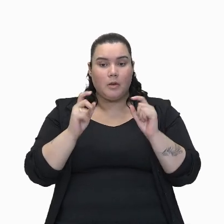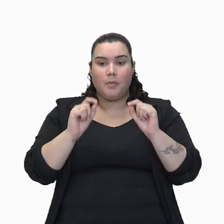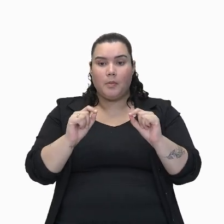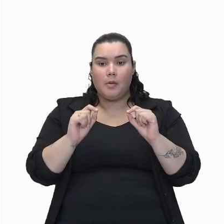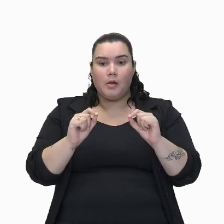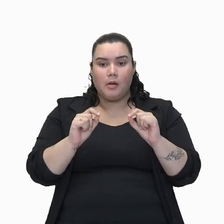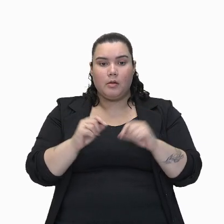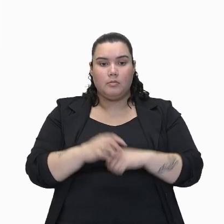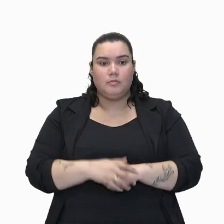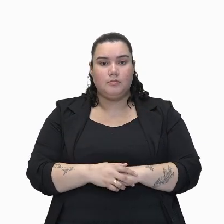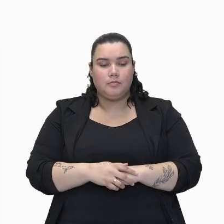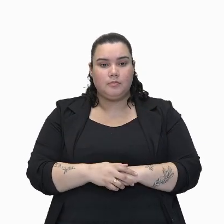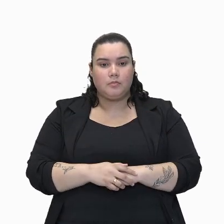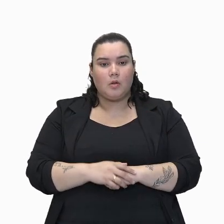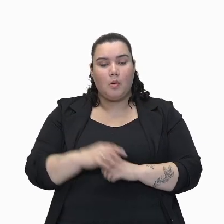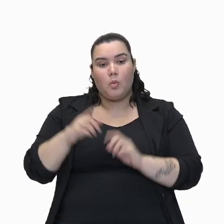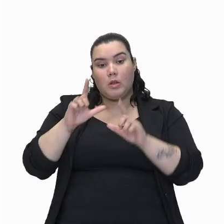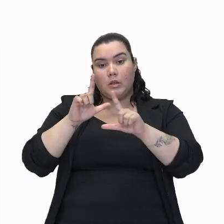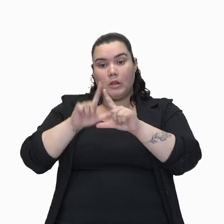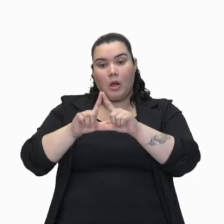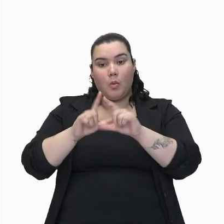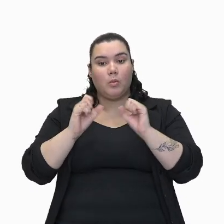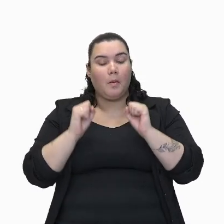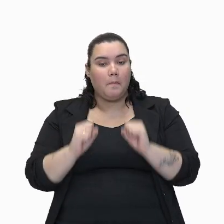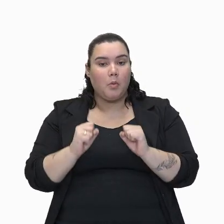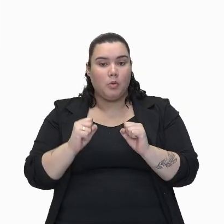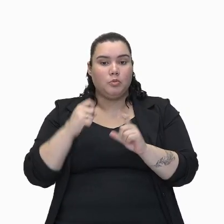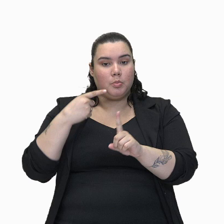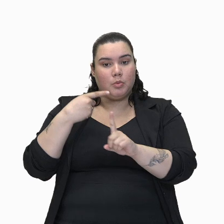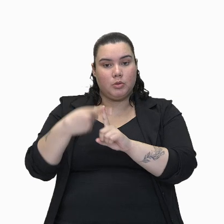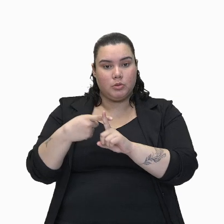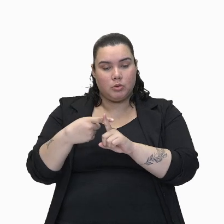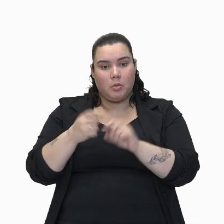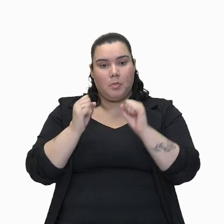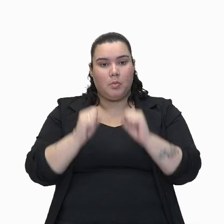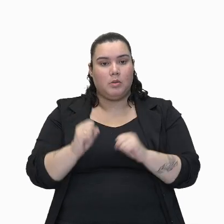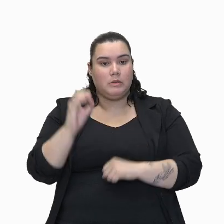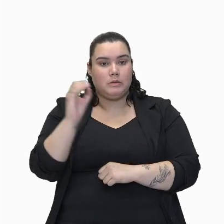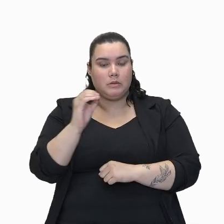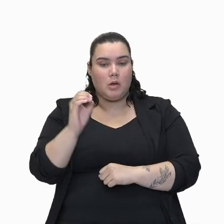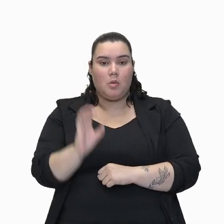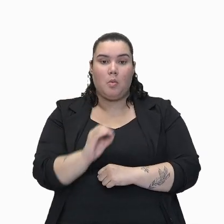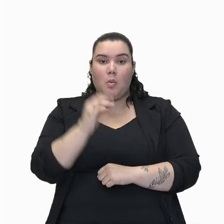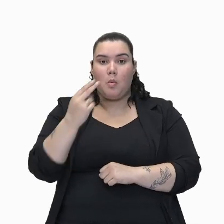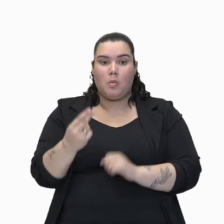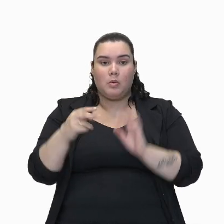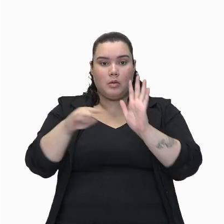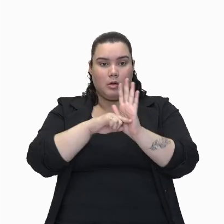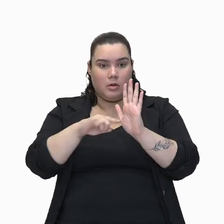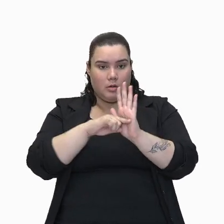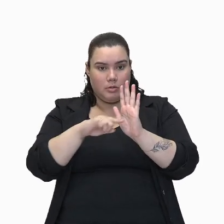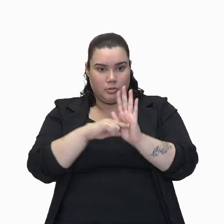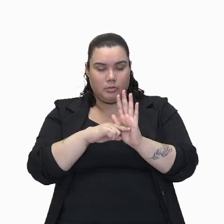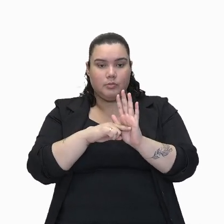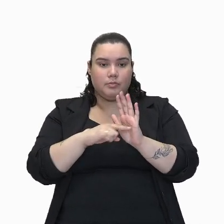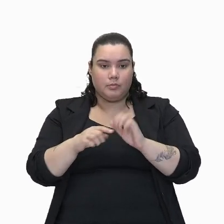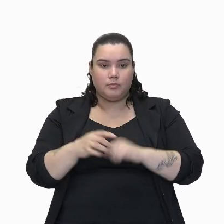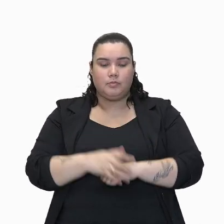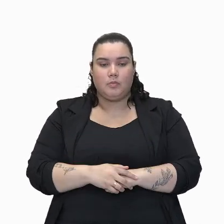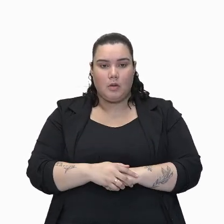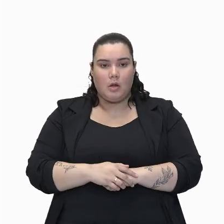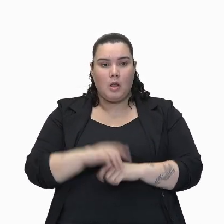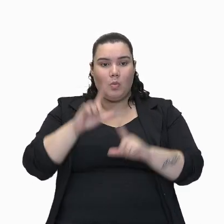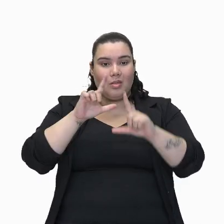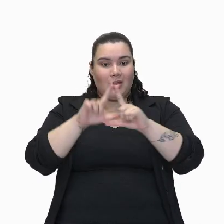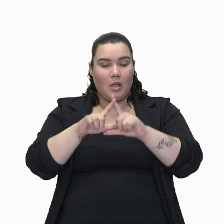ele pode ser positivo, pode ser zero ou pode ser negativo. Quando o delta é positivo, quando ele é maior do